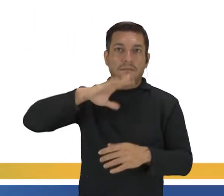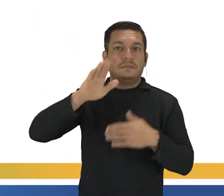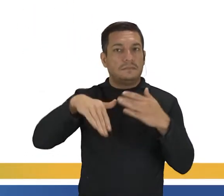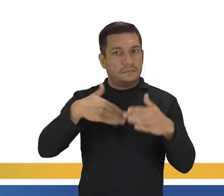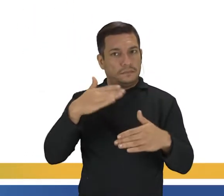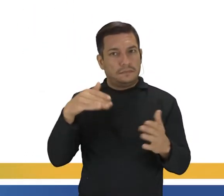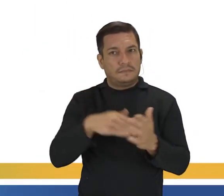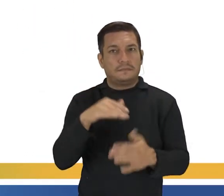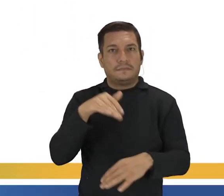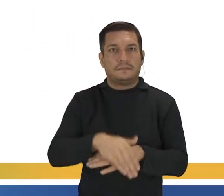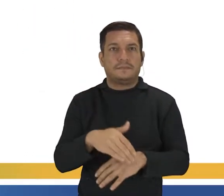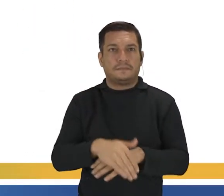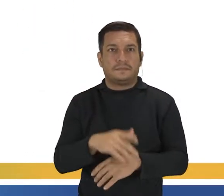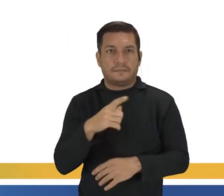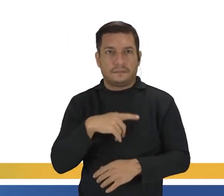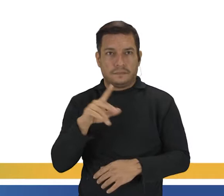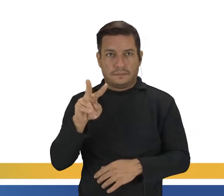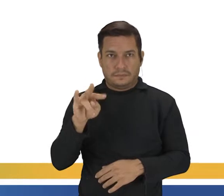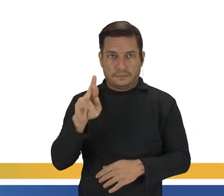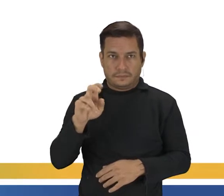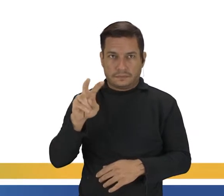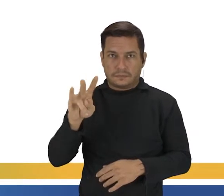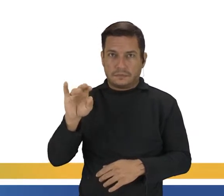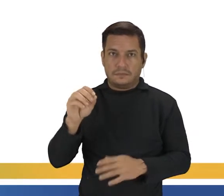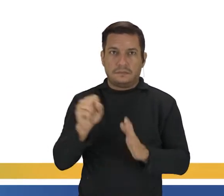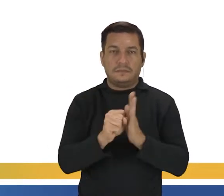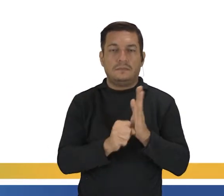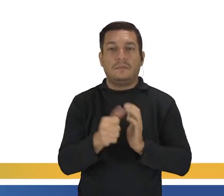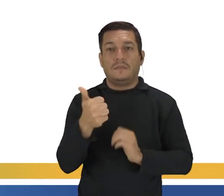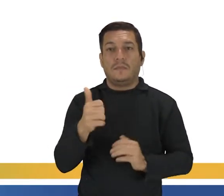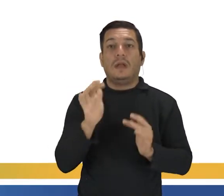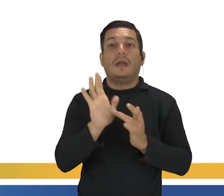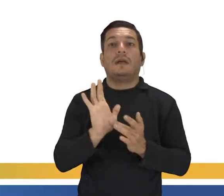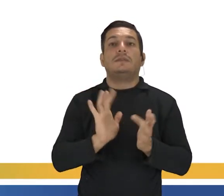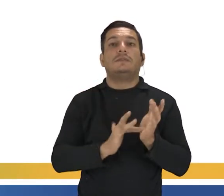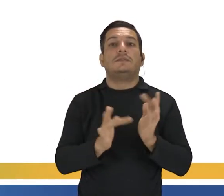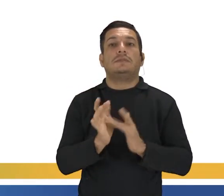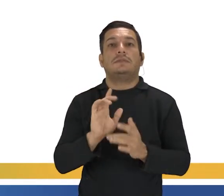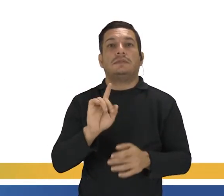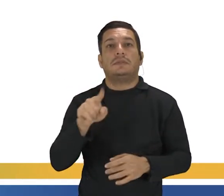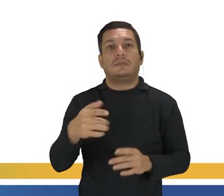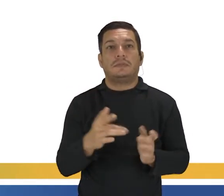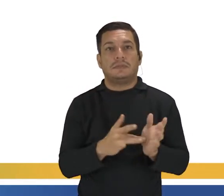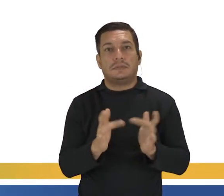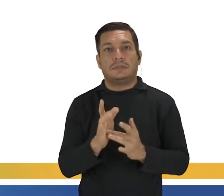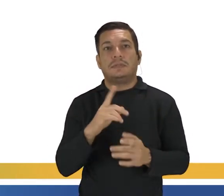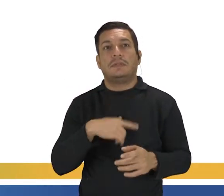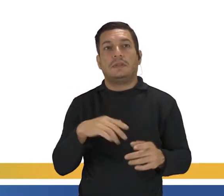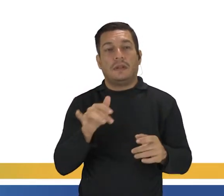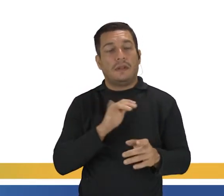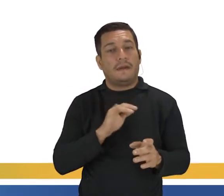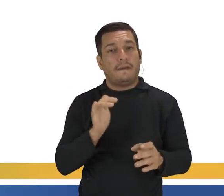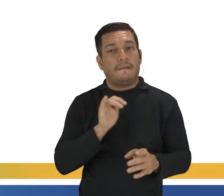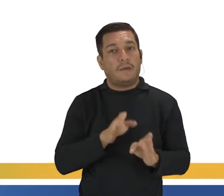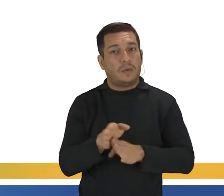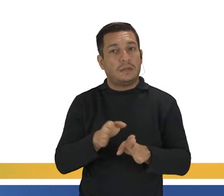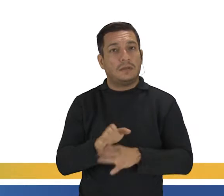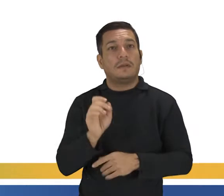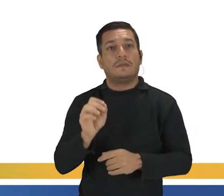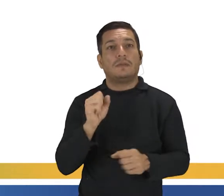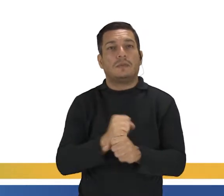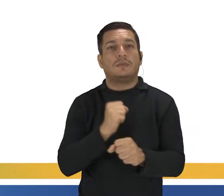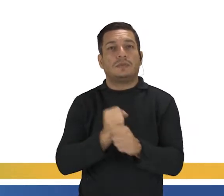noite. Vitrúvio, ainda no século I a.C. ou depois de Cristo, alertava para que a construção